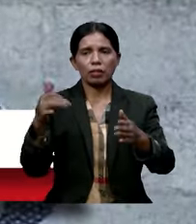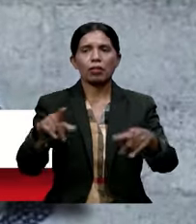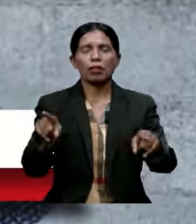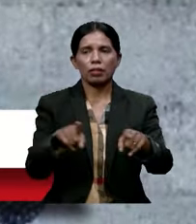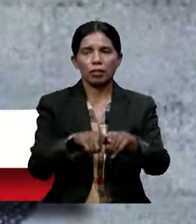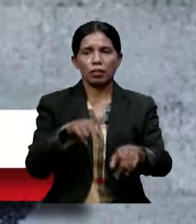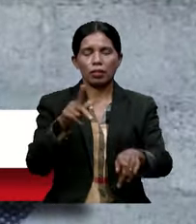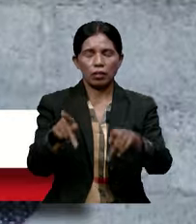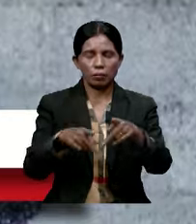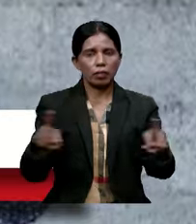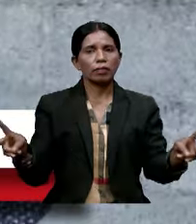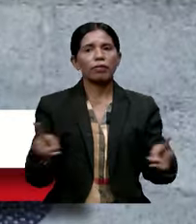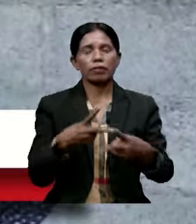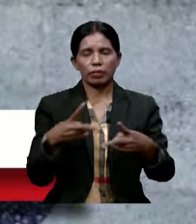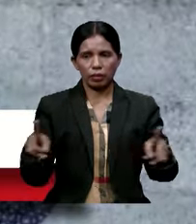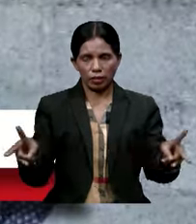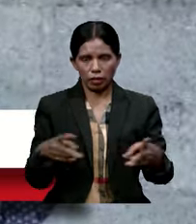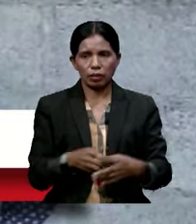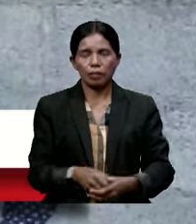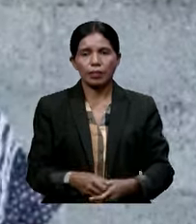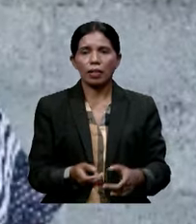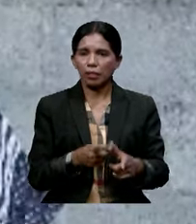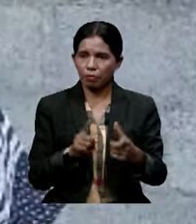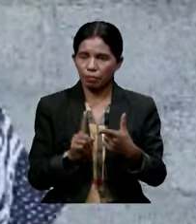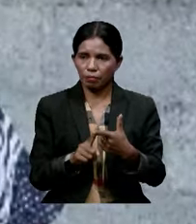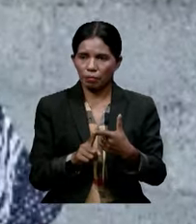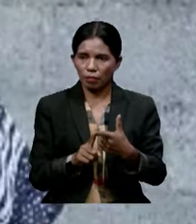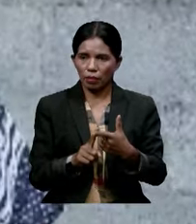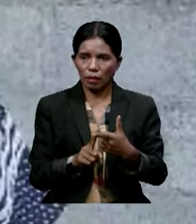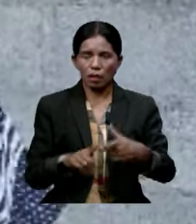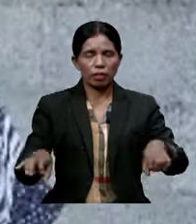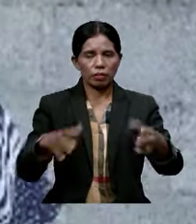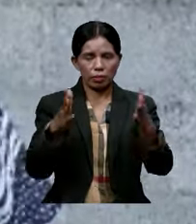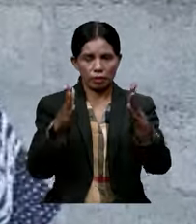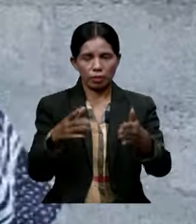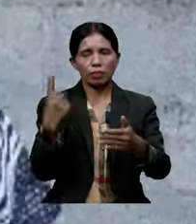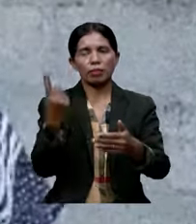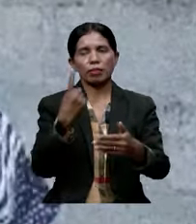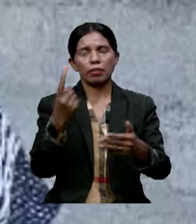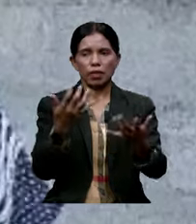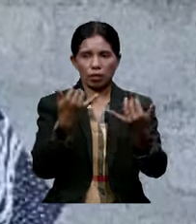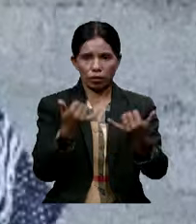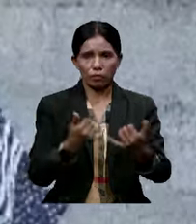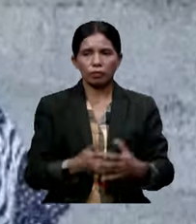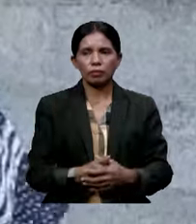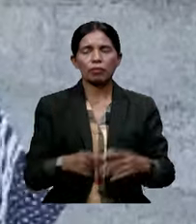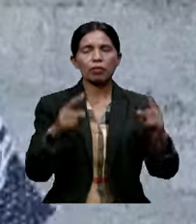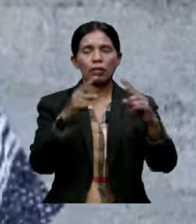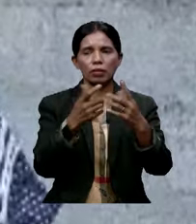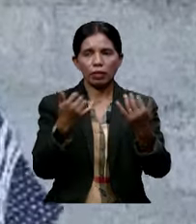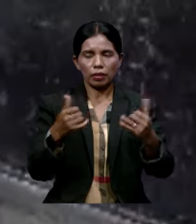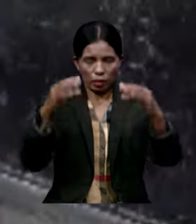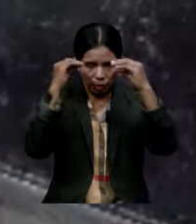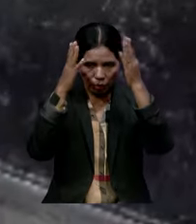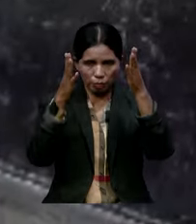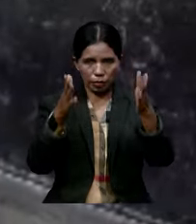é uma contratado direito. Depois sai funcionário permanente, não agora, tô agora né ia